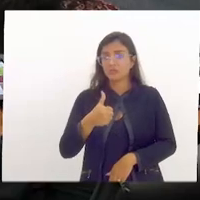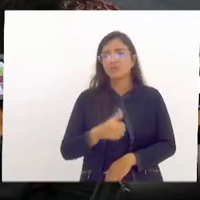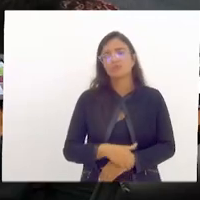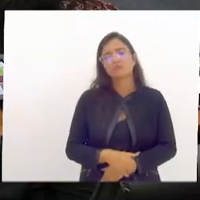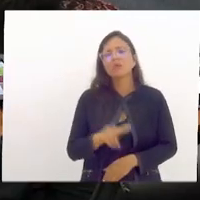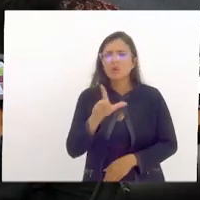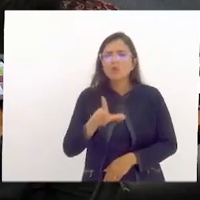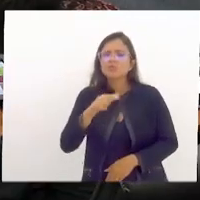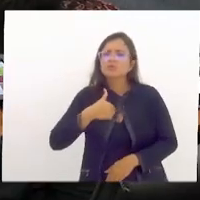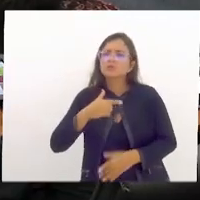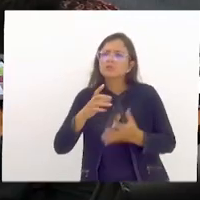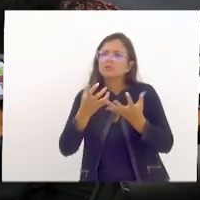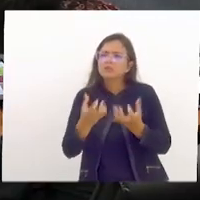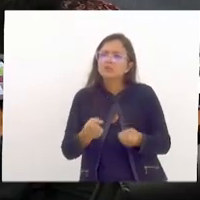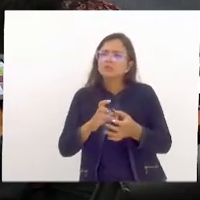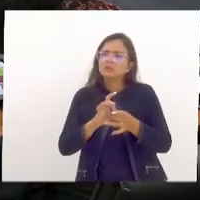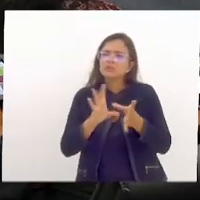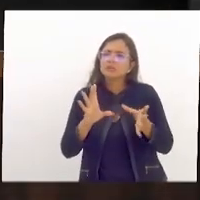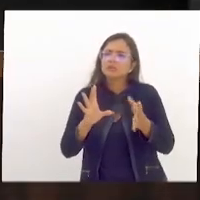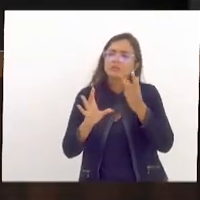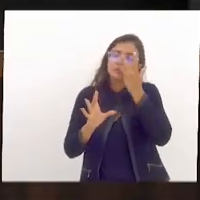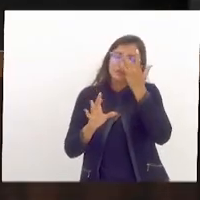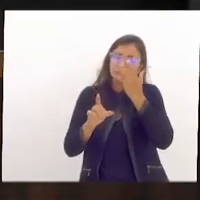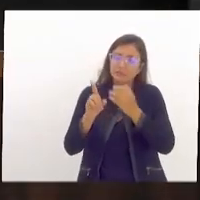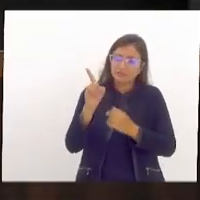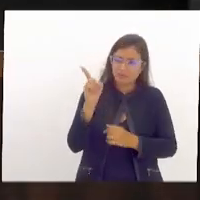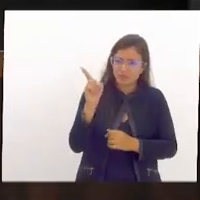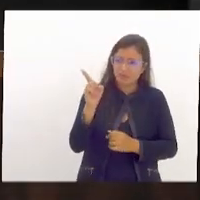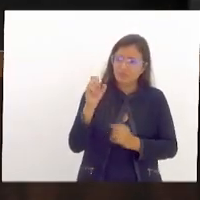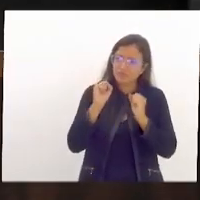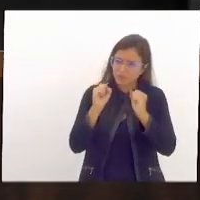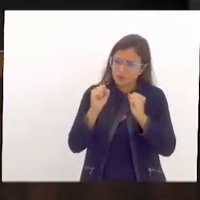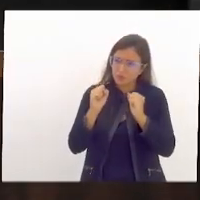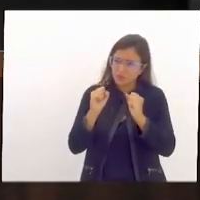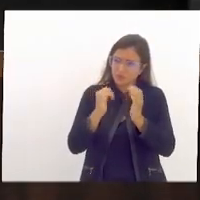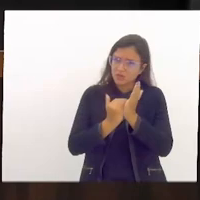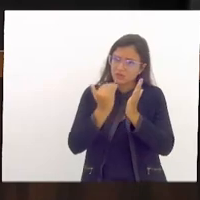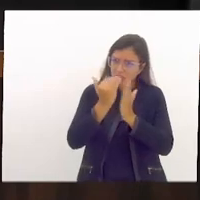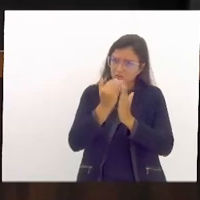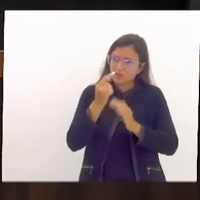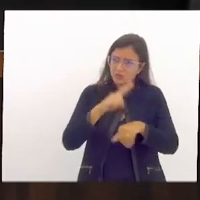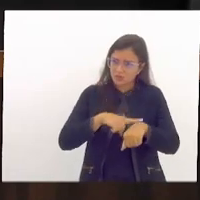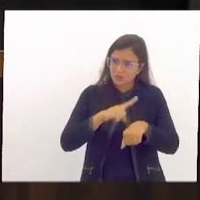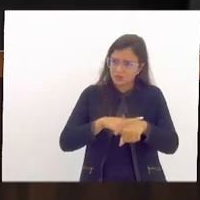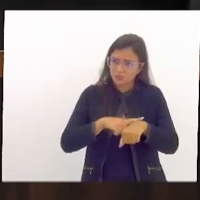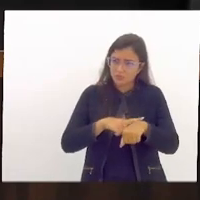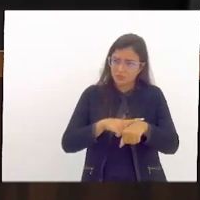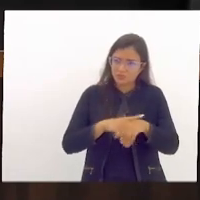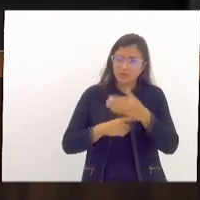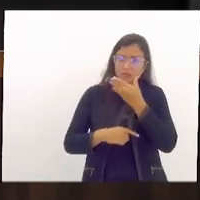que eu vou permitir que a deputada que vai usar a tribuna agora também possa usar o mesmo tempo que os homens que antecedeu.